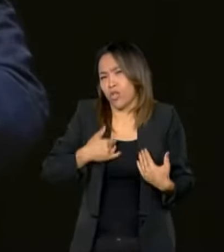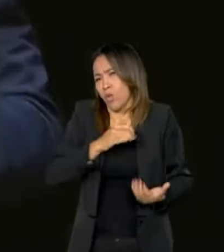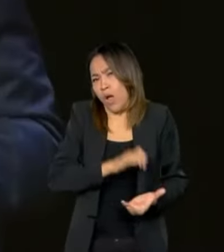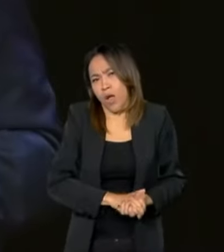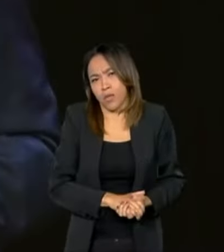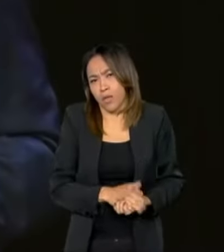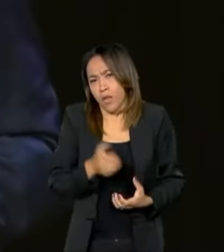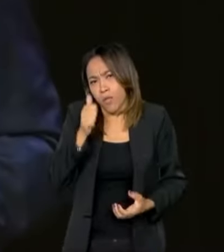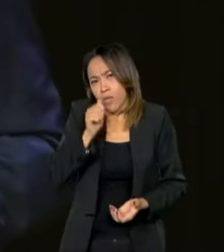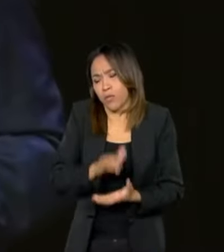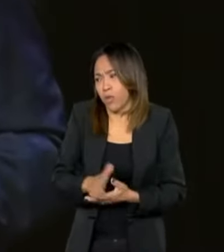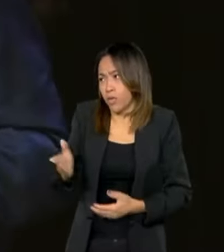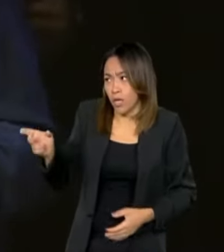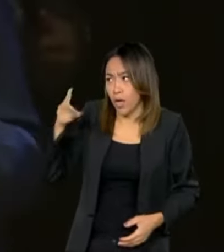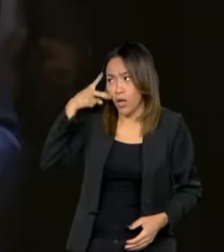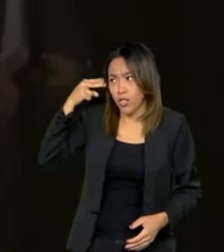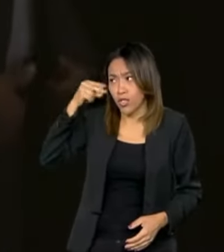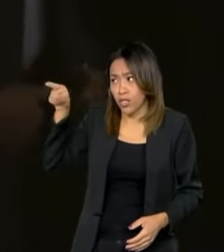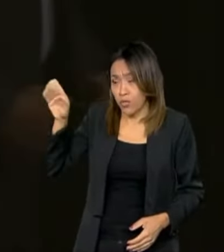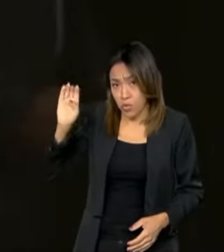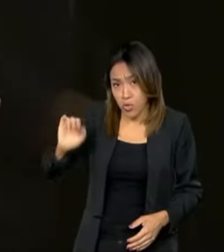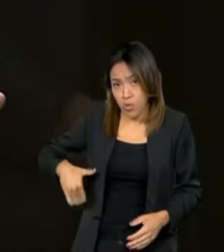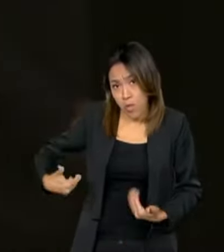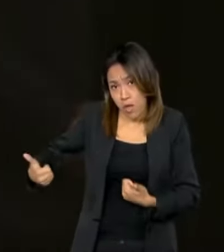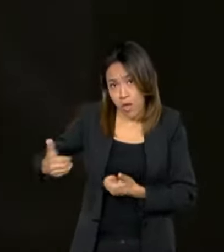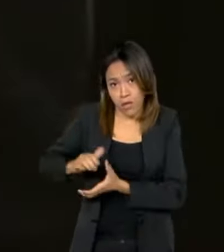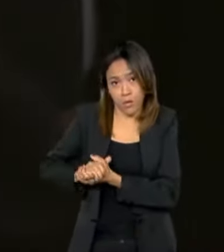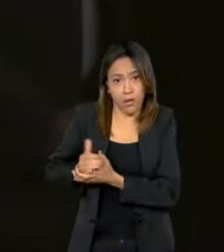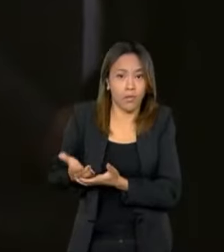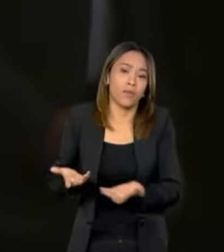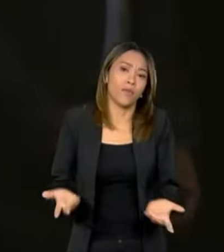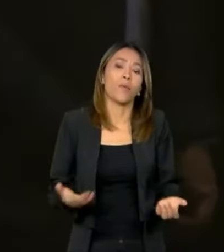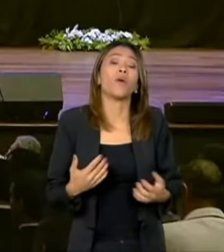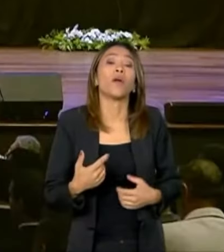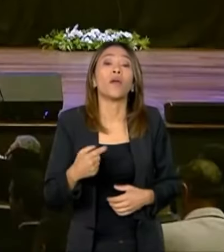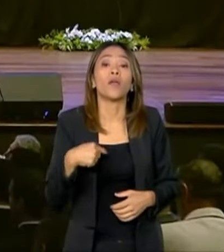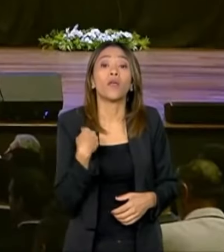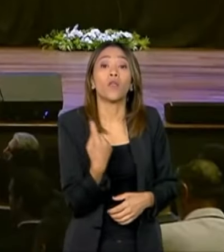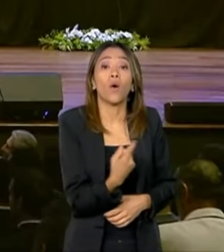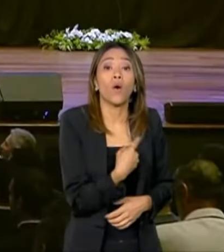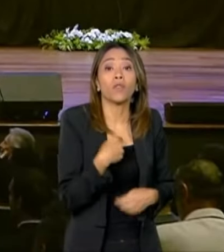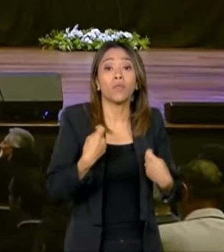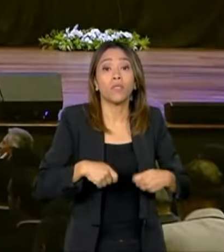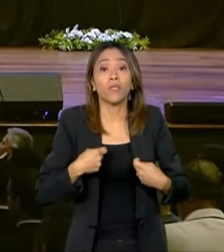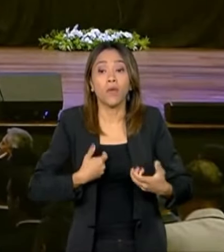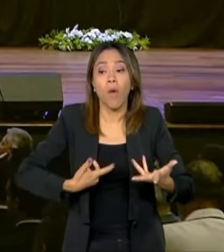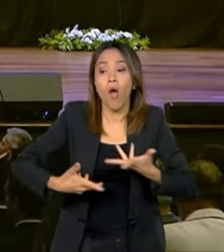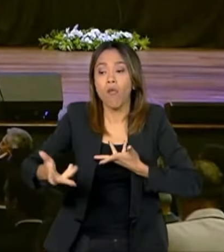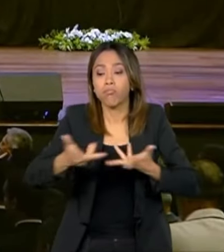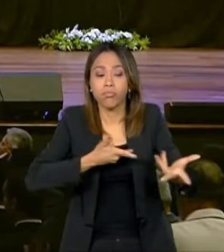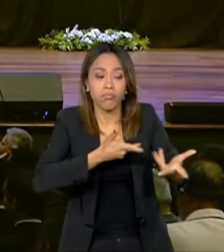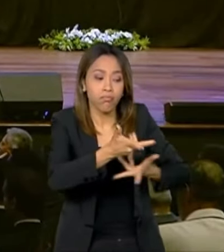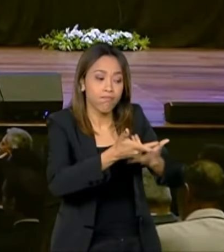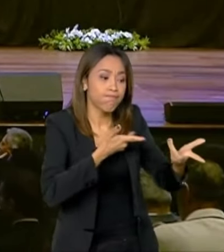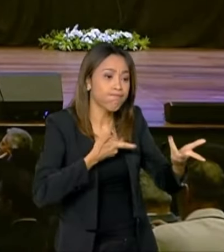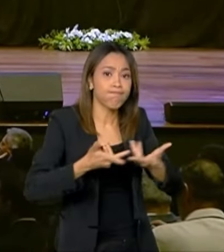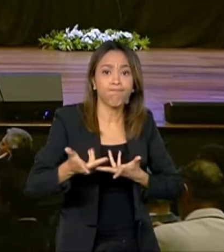e muito bem casado. O que eu quero é que a gente construa no país uma relação civilizada.